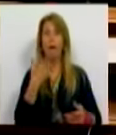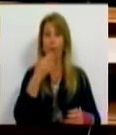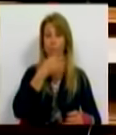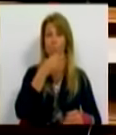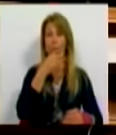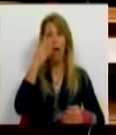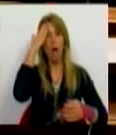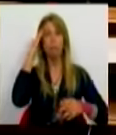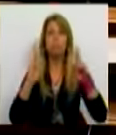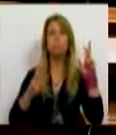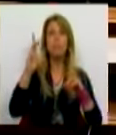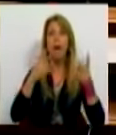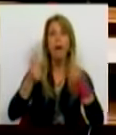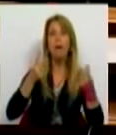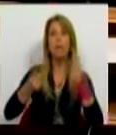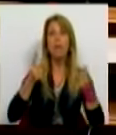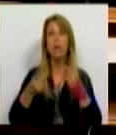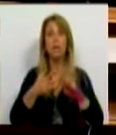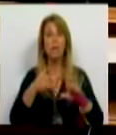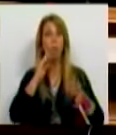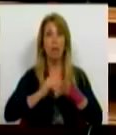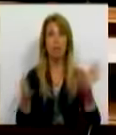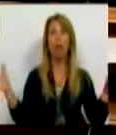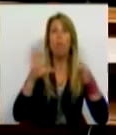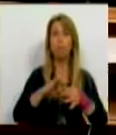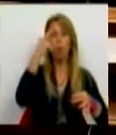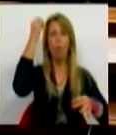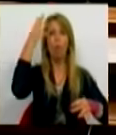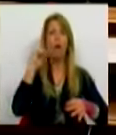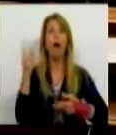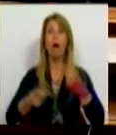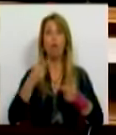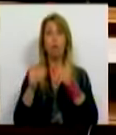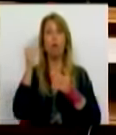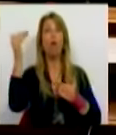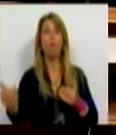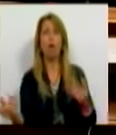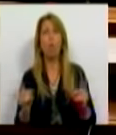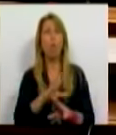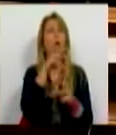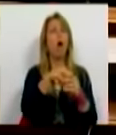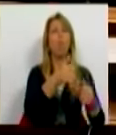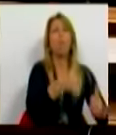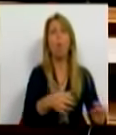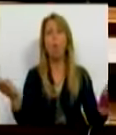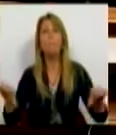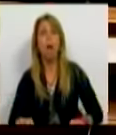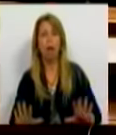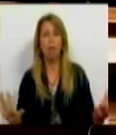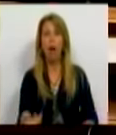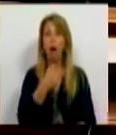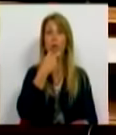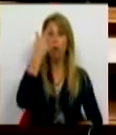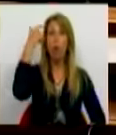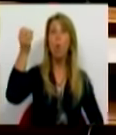a exames, sem compreender que as avaliações externas não são intrinsecamente boas nem intrinsecamente más, sem compreender que o